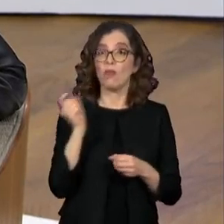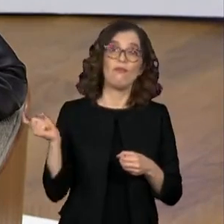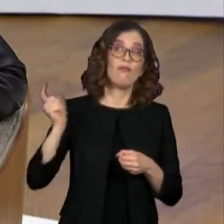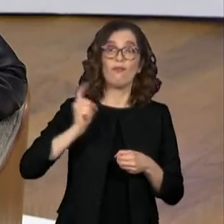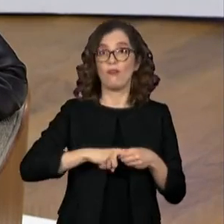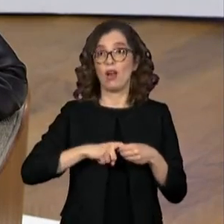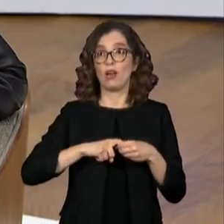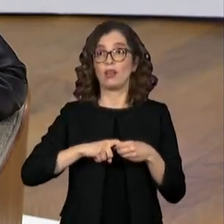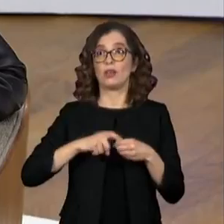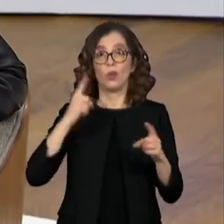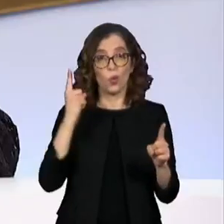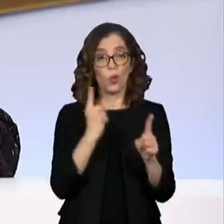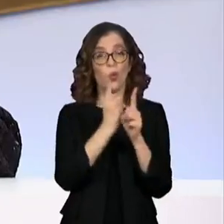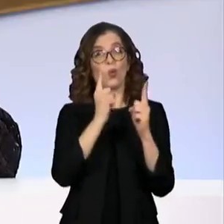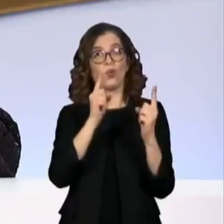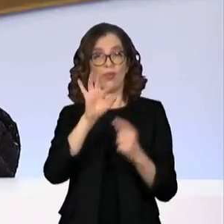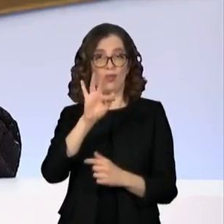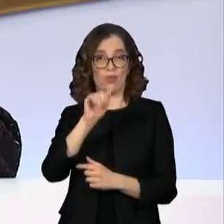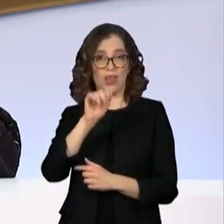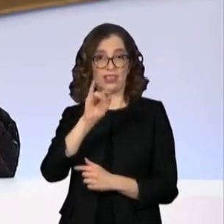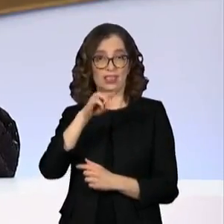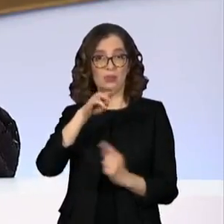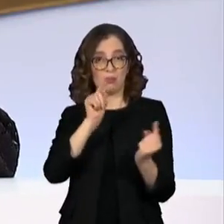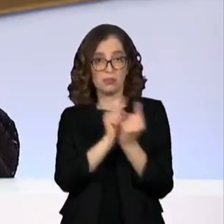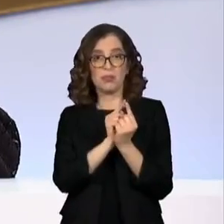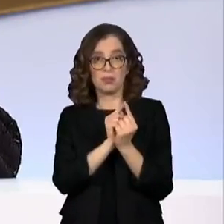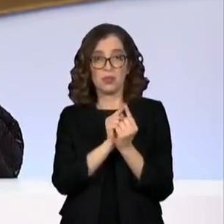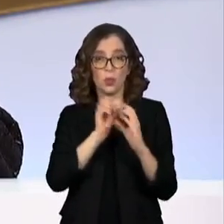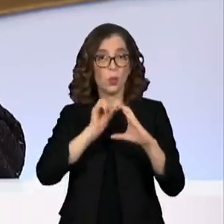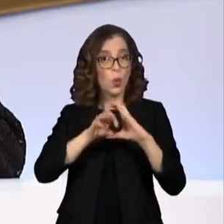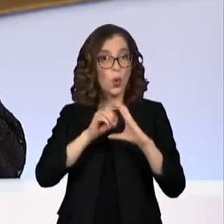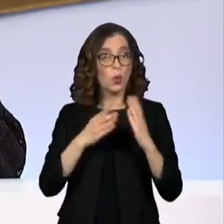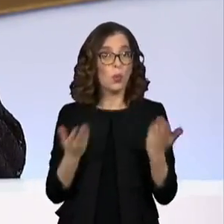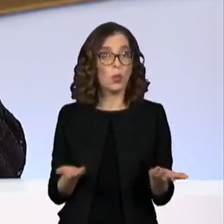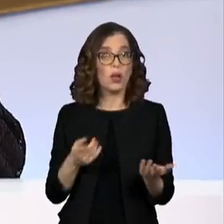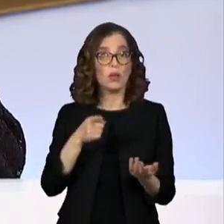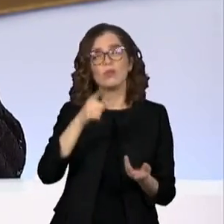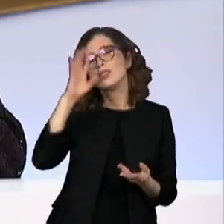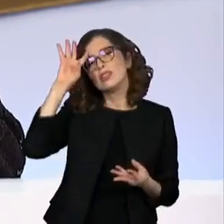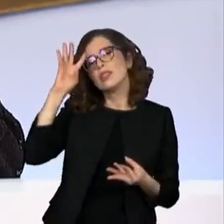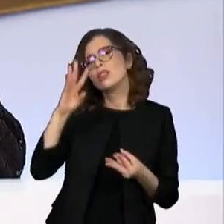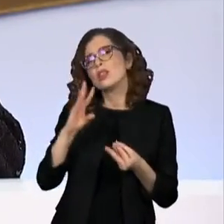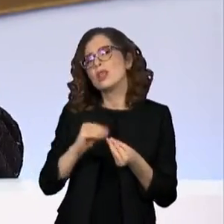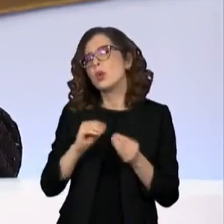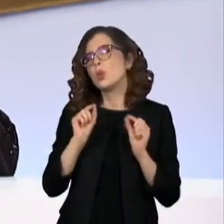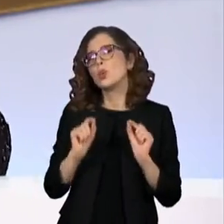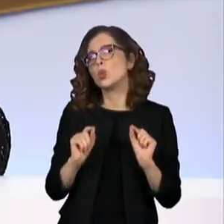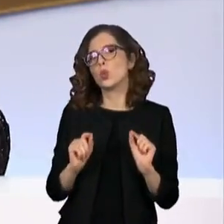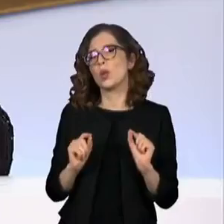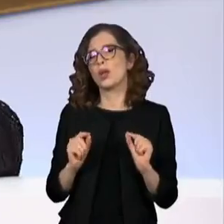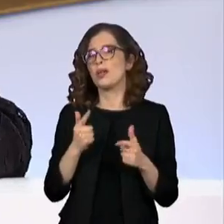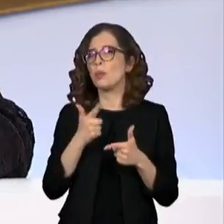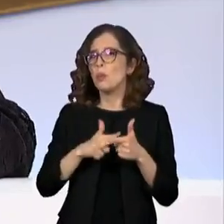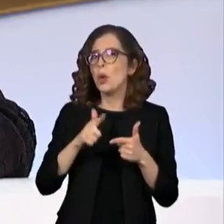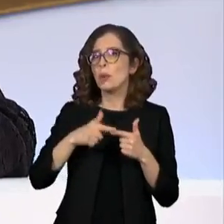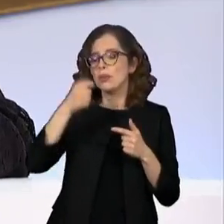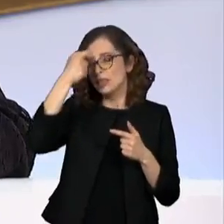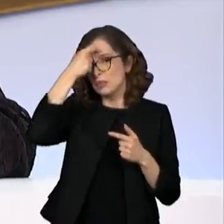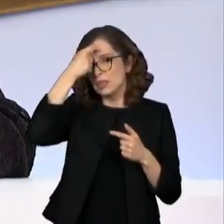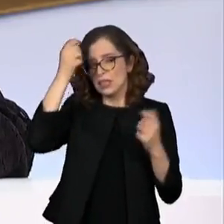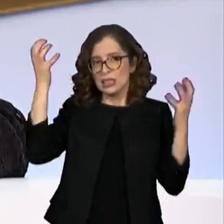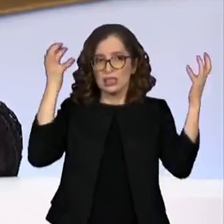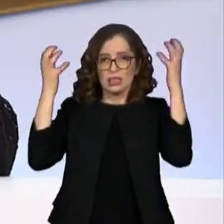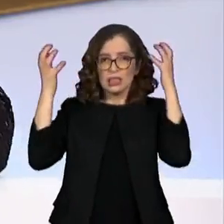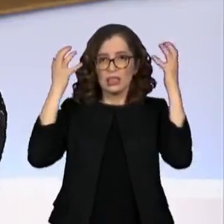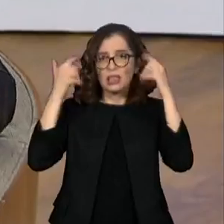nesses momentos e outros, você entendia que existia alguma coisa errada com a sua saúde mental. E como que você lida com